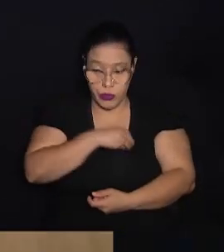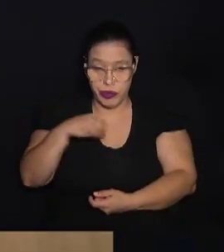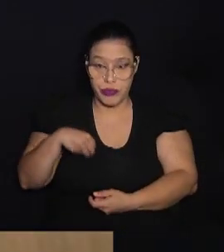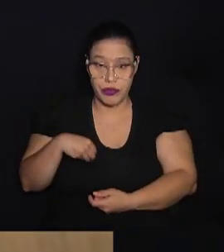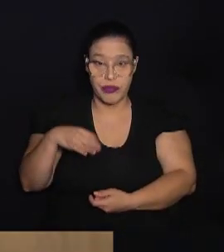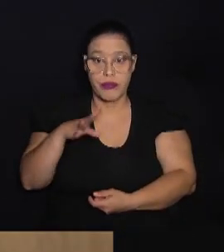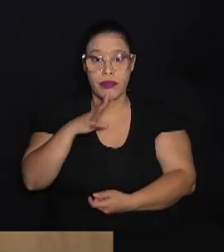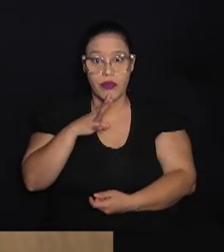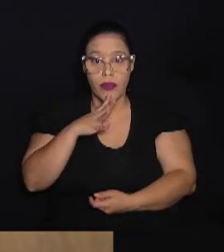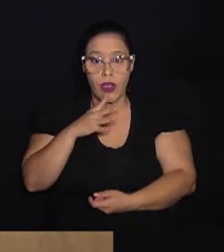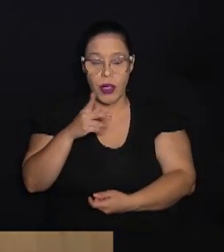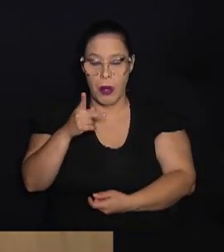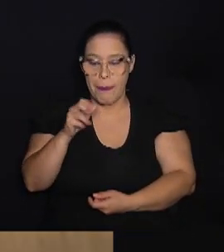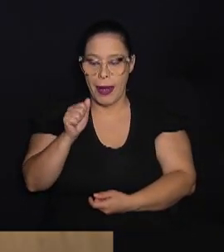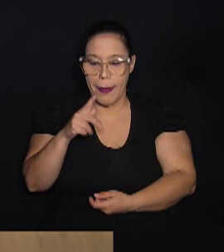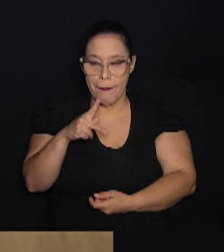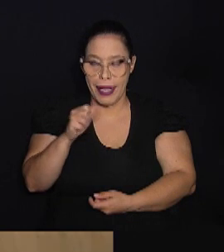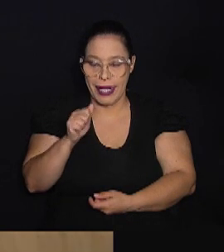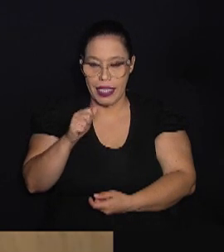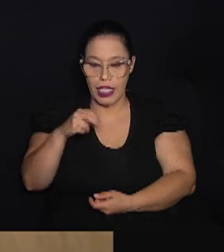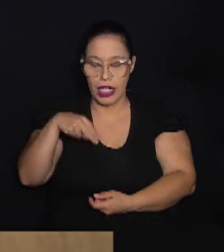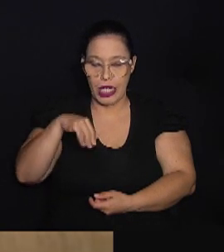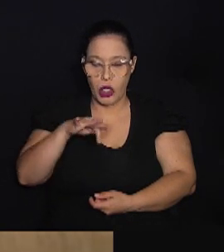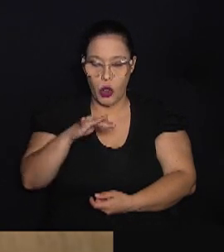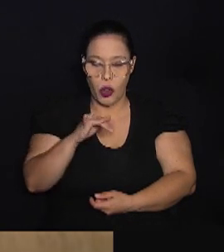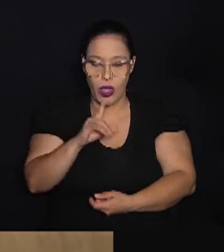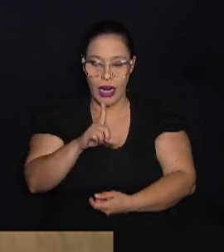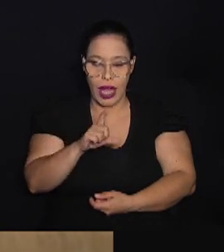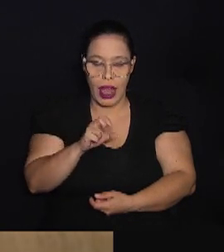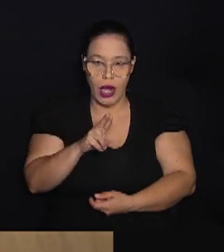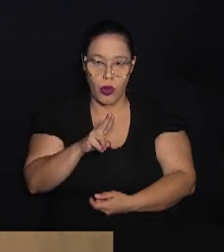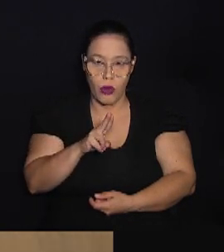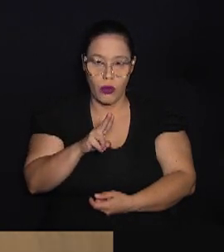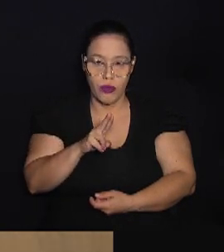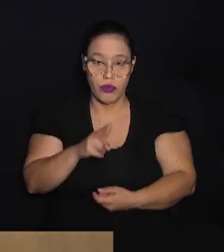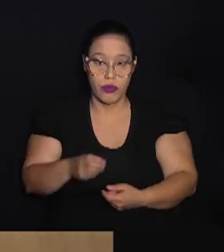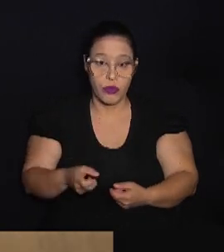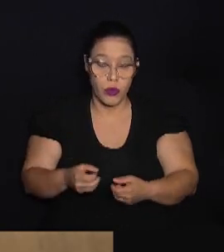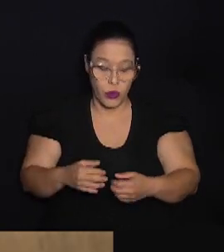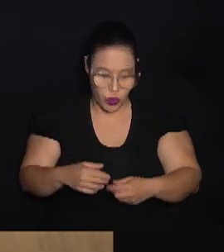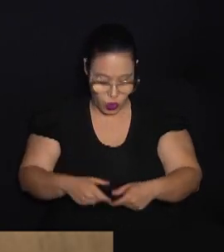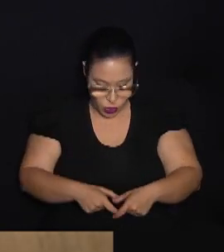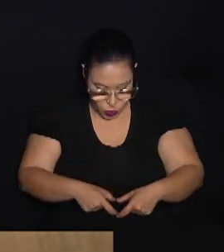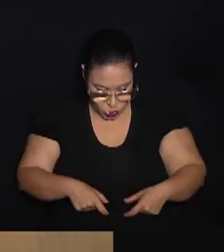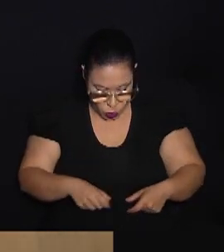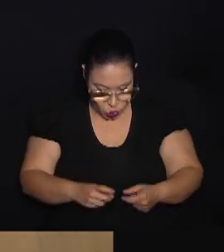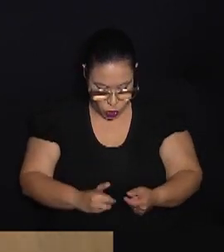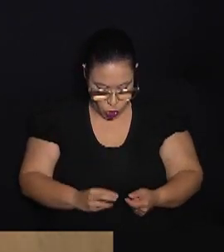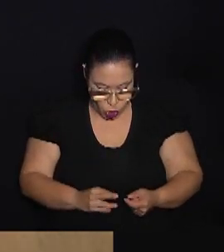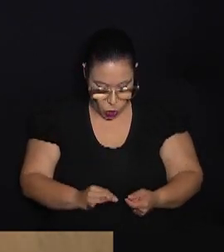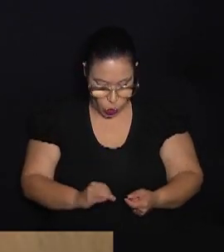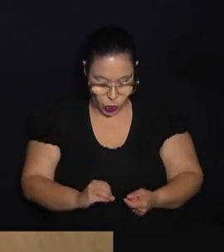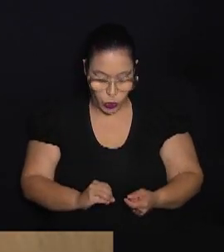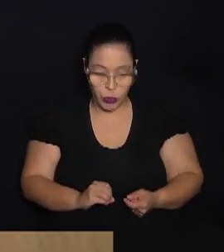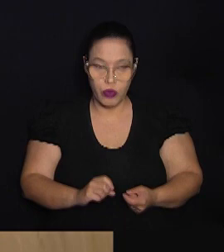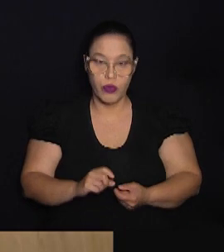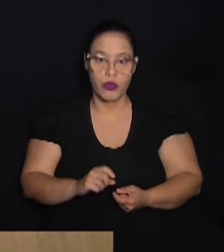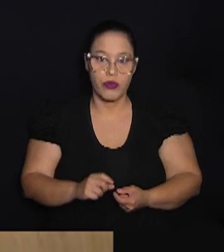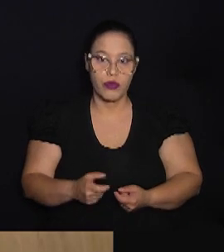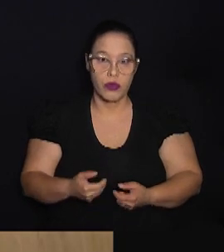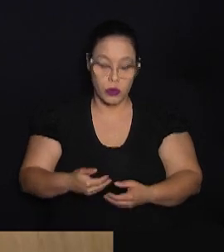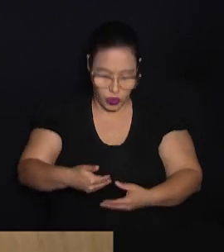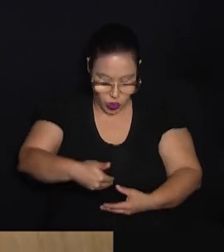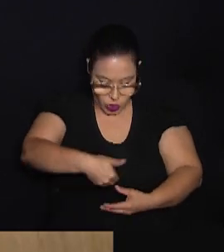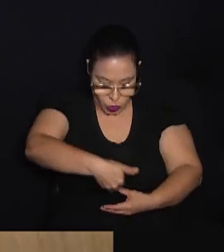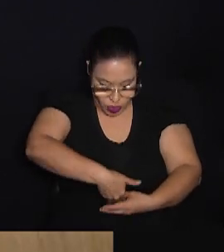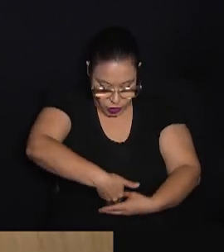conhece chamado Papa Nicolau, ele é capaz de detectar lesões pré-malignas no colo do útero, enquanto esse tumor ele fica lá